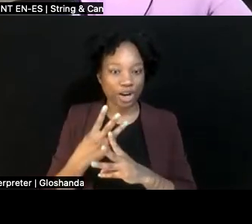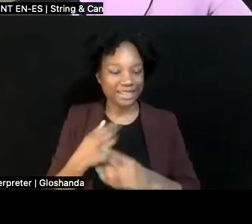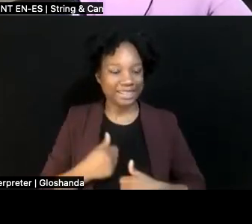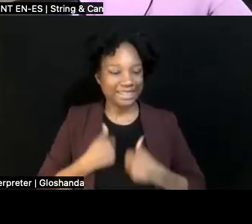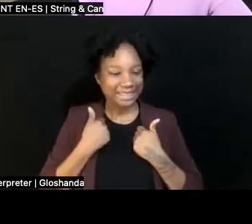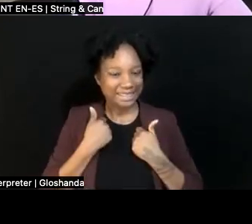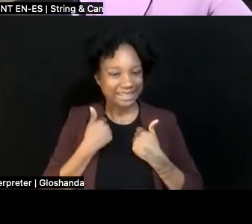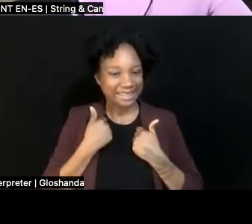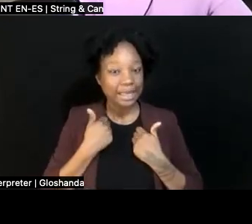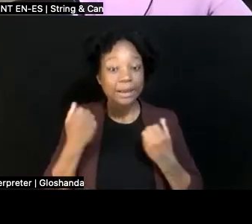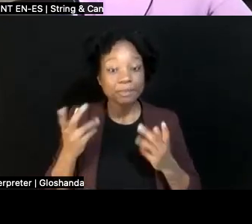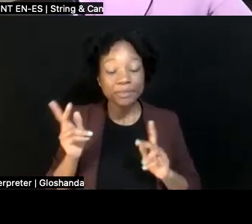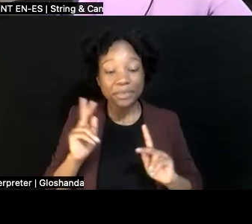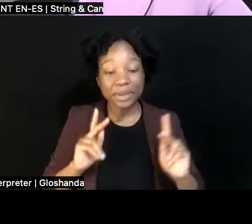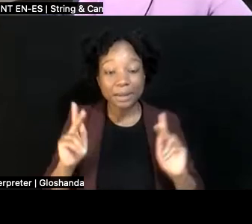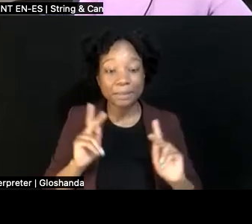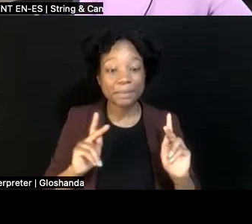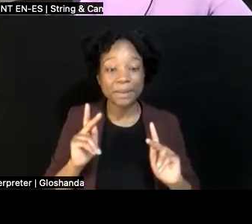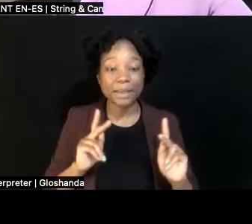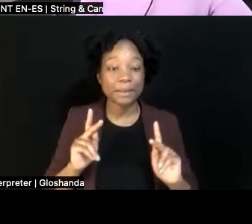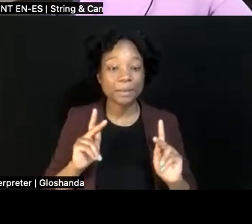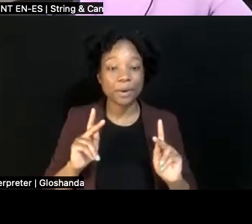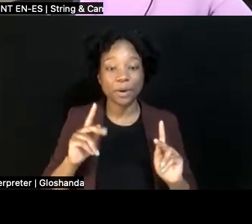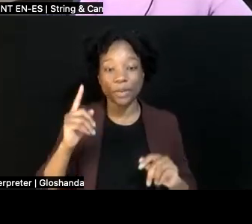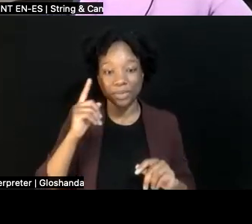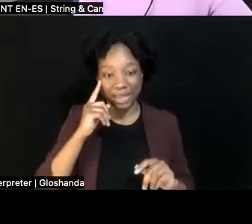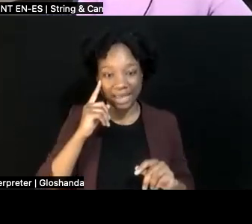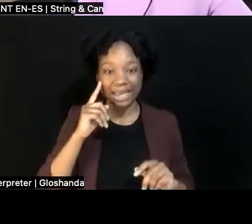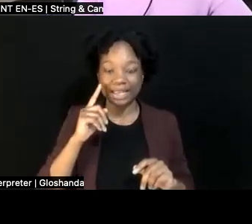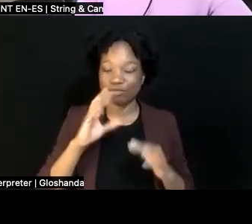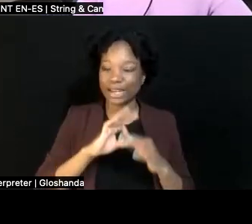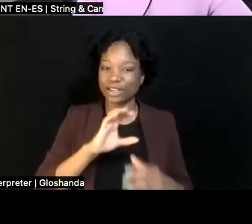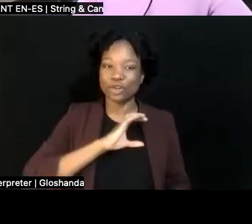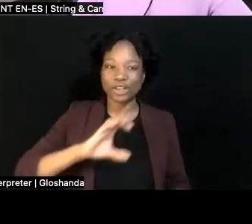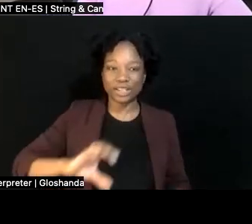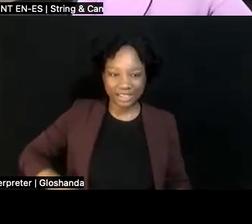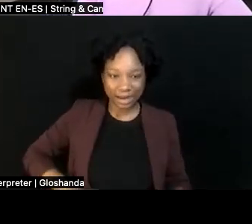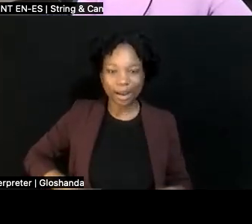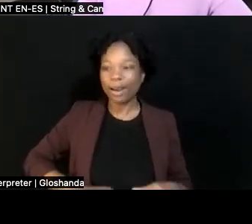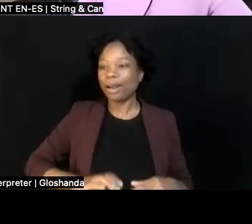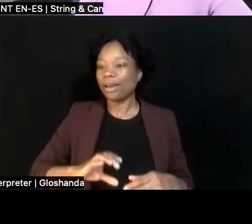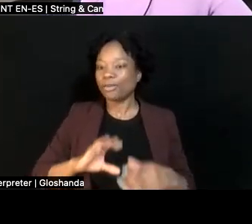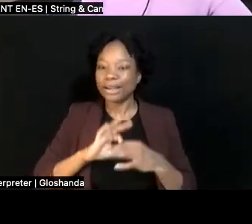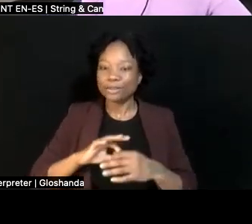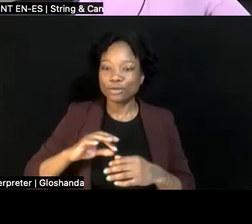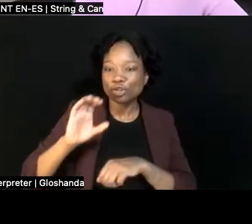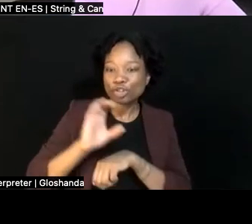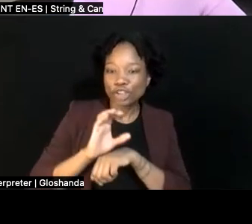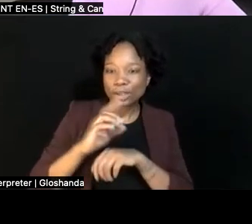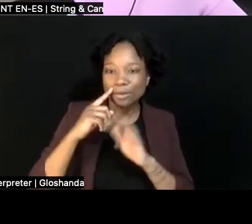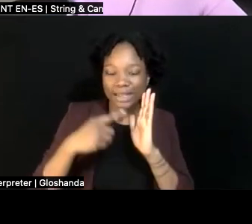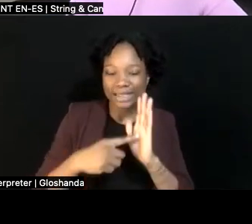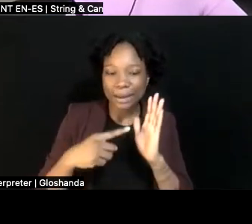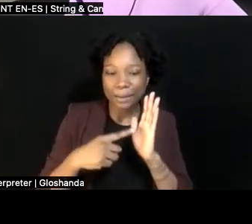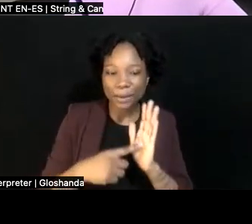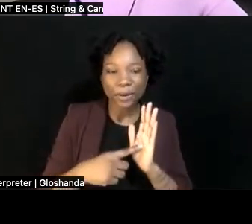das pessoas só conhecem o mito cristão de las iglesias, por exemplo. Não